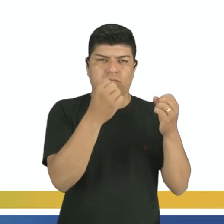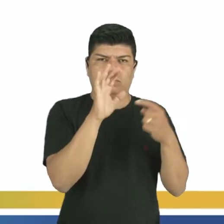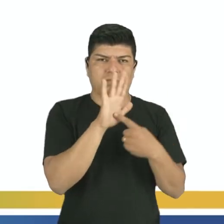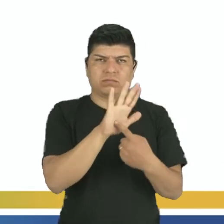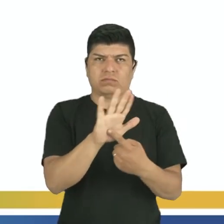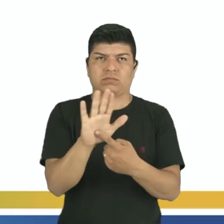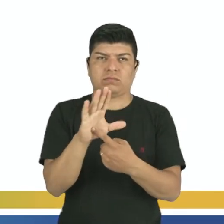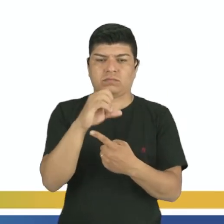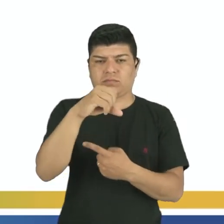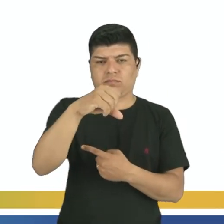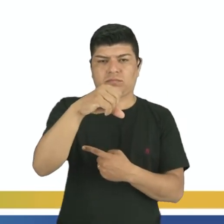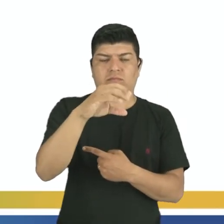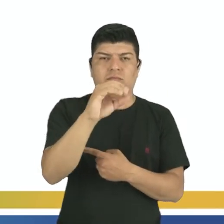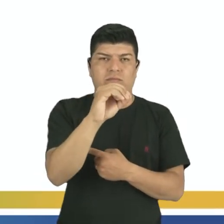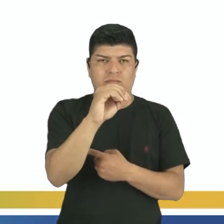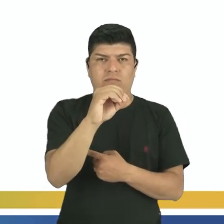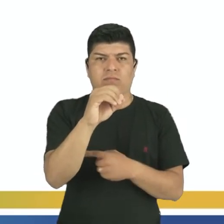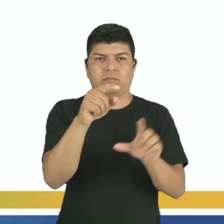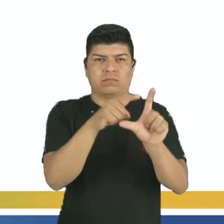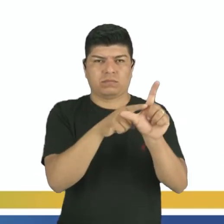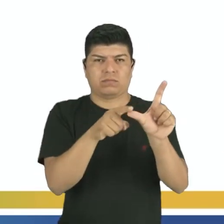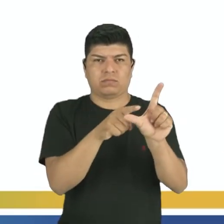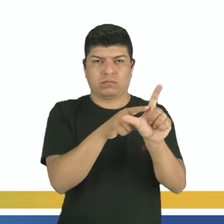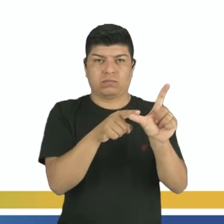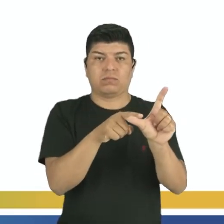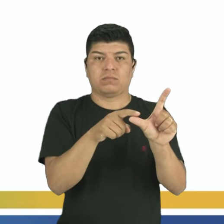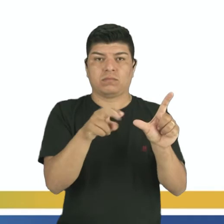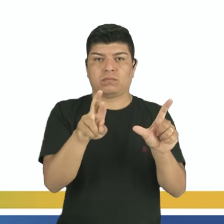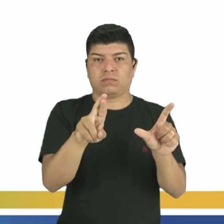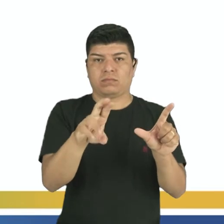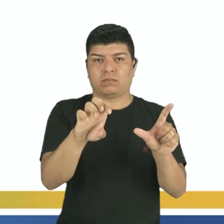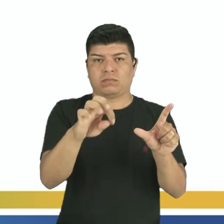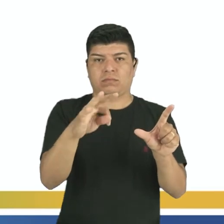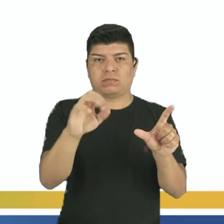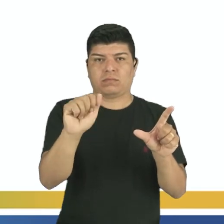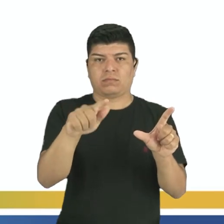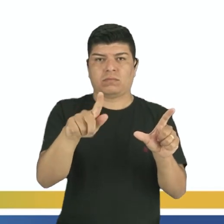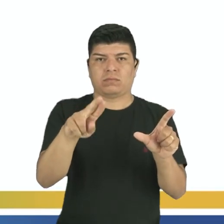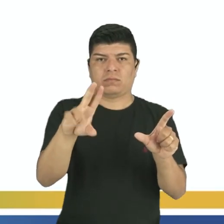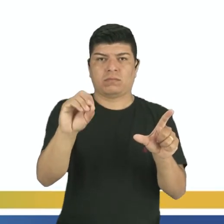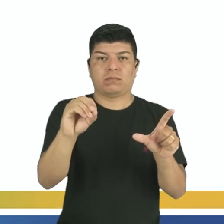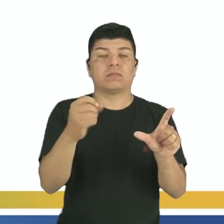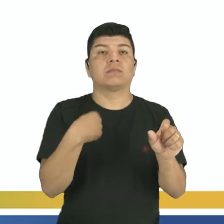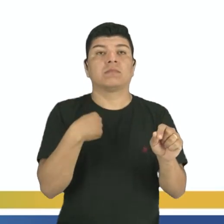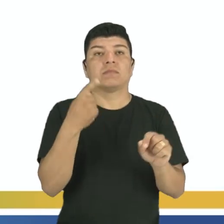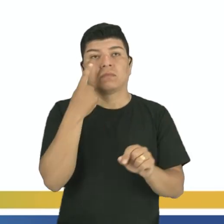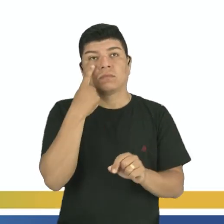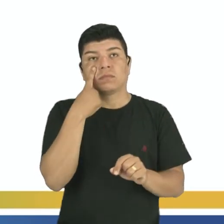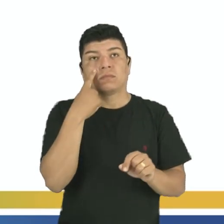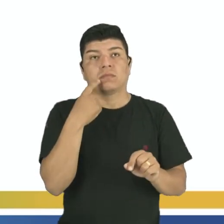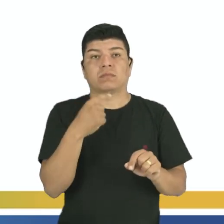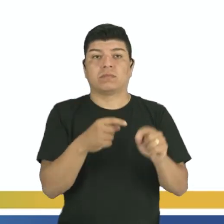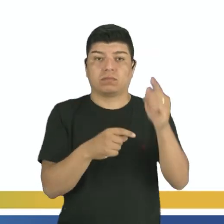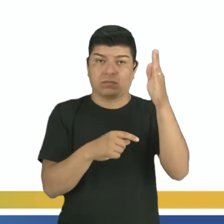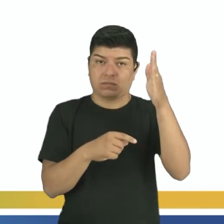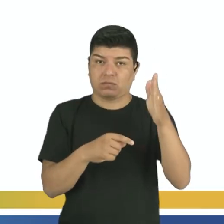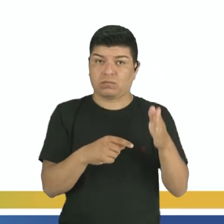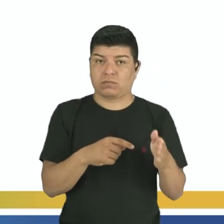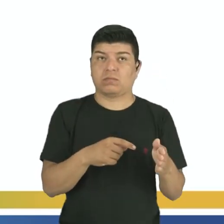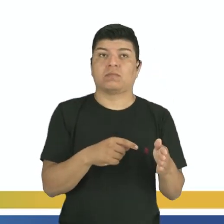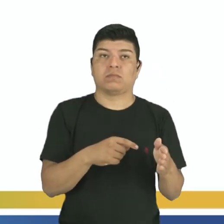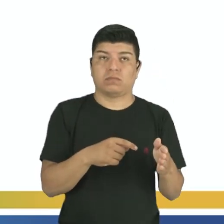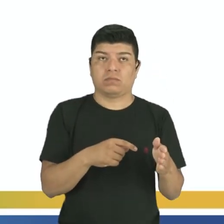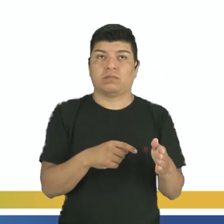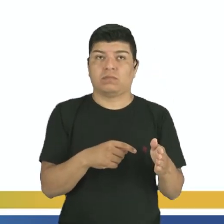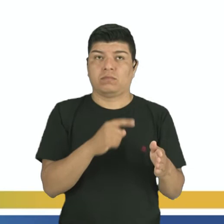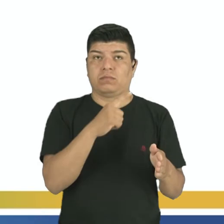ângulo de 90 graus, ele é um triângulo retângulo, tá? Você pode notar que este lado aqui,